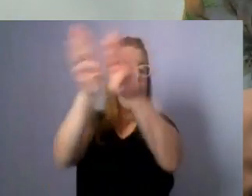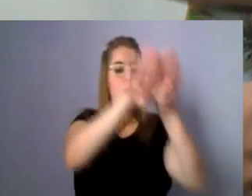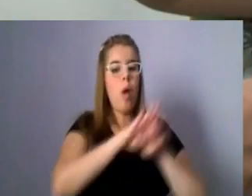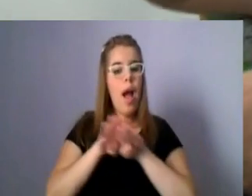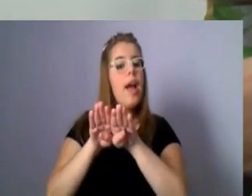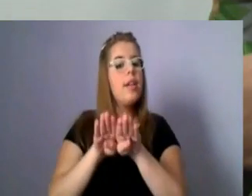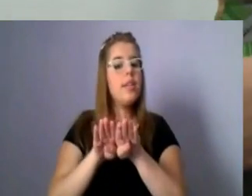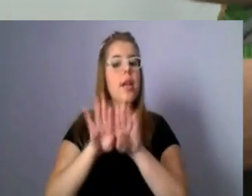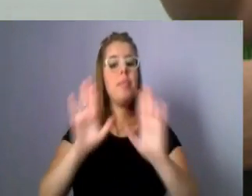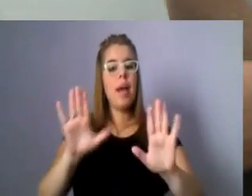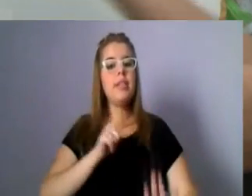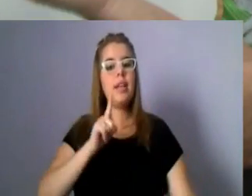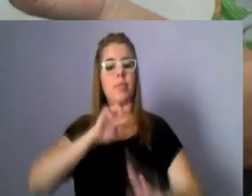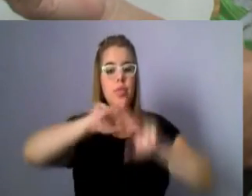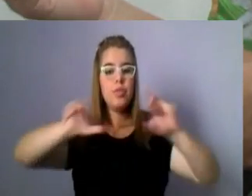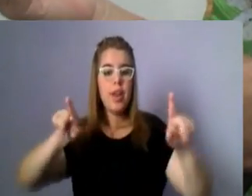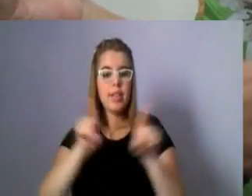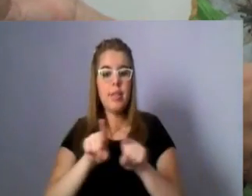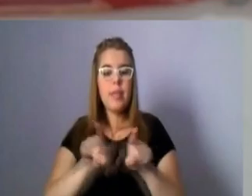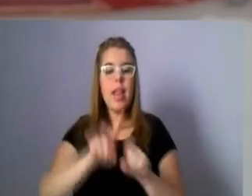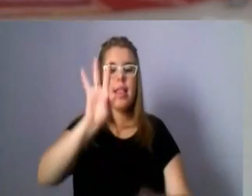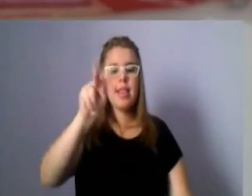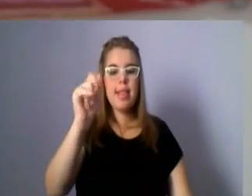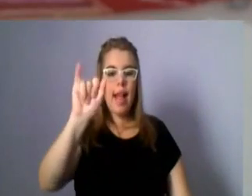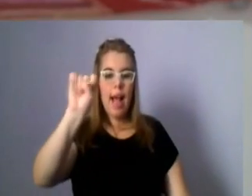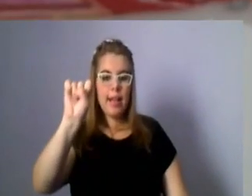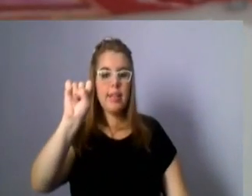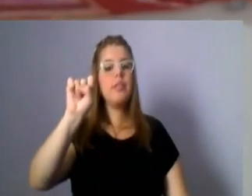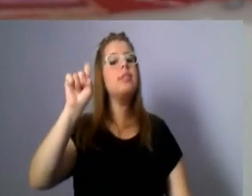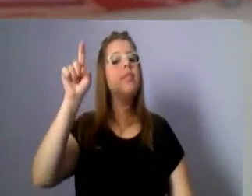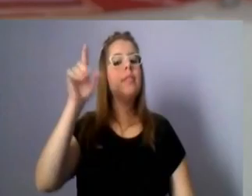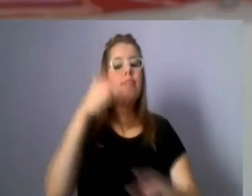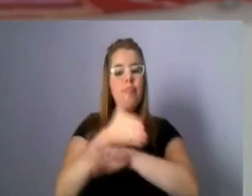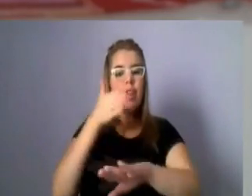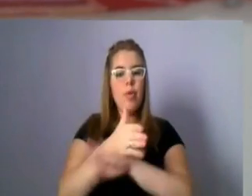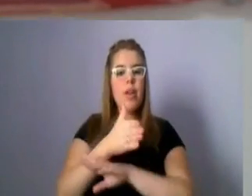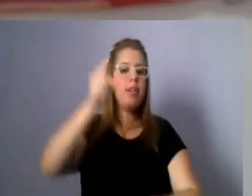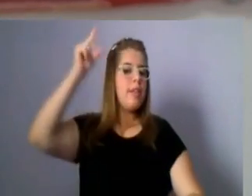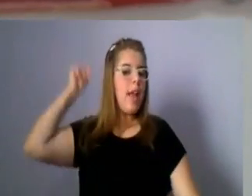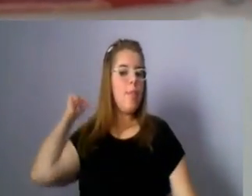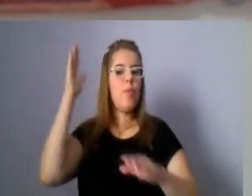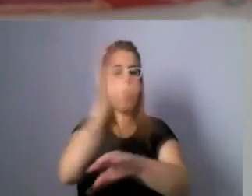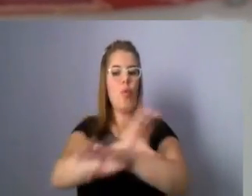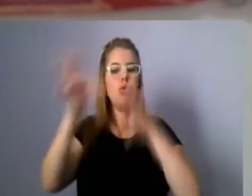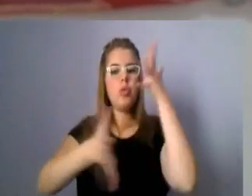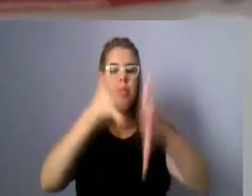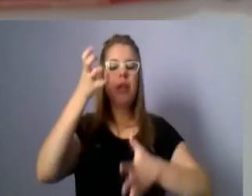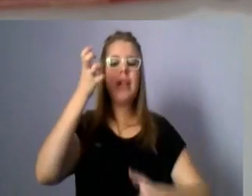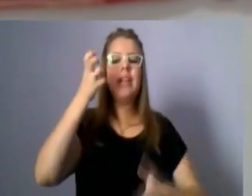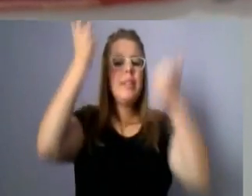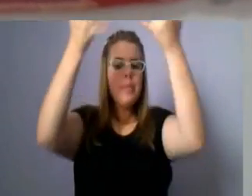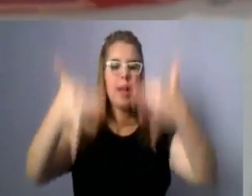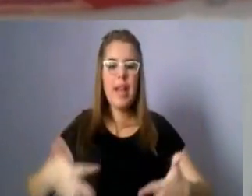iguais enquanto seres humanos, mas nós temos nossas diferenças. Thaís Silvestre é a aluna que frequenta há mais tempo o curso de Libras. Ela